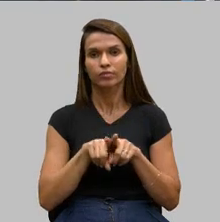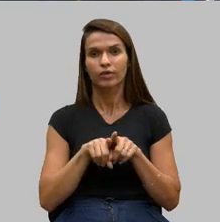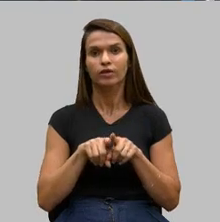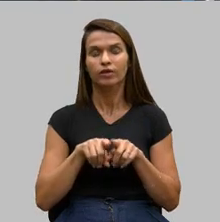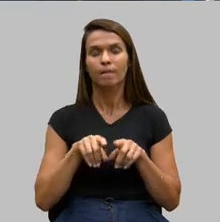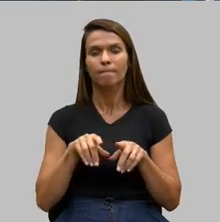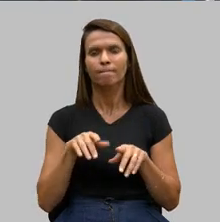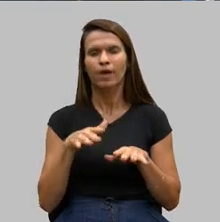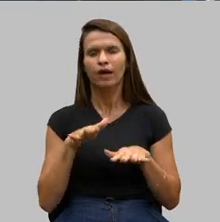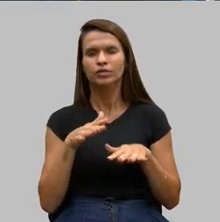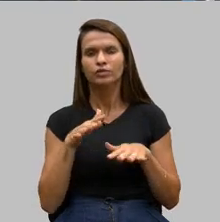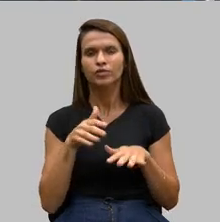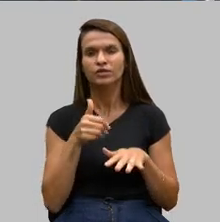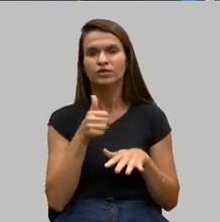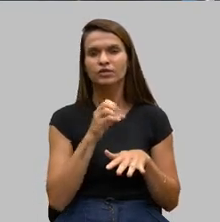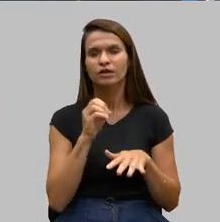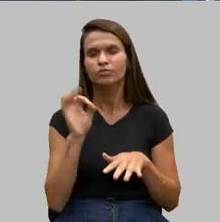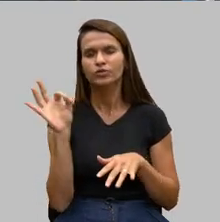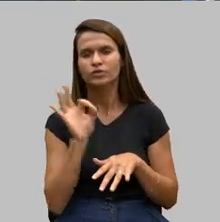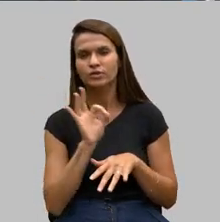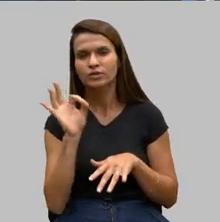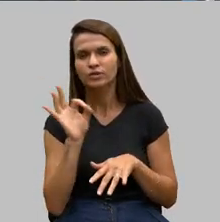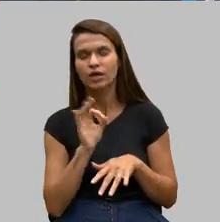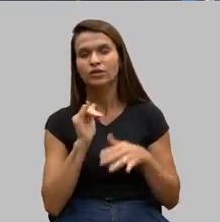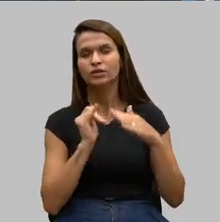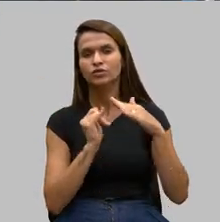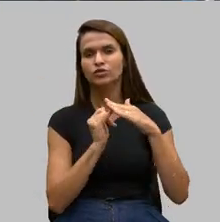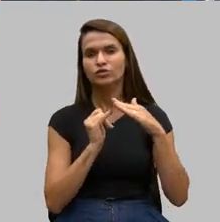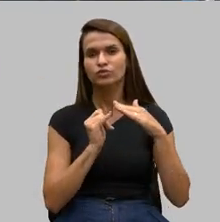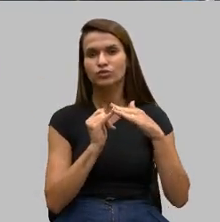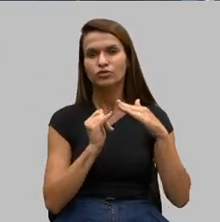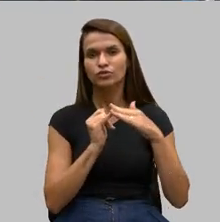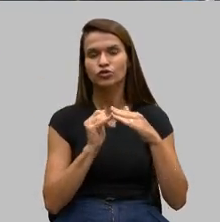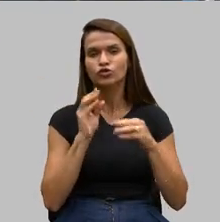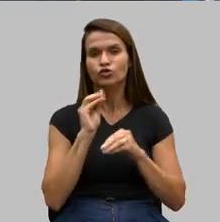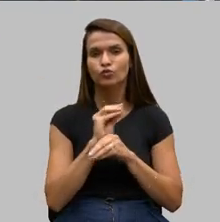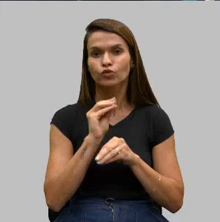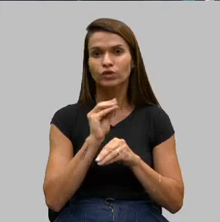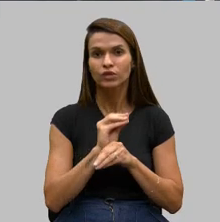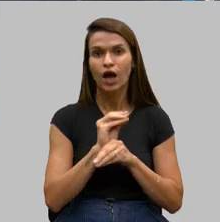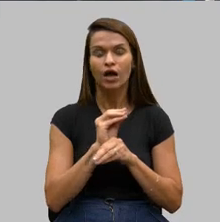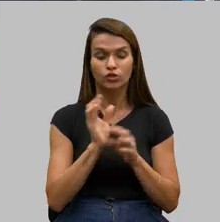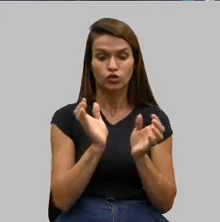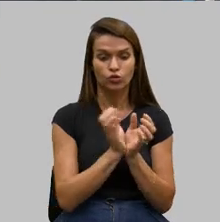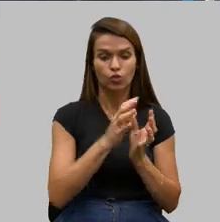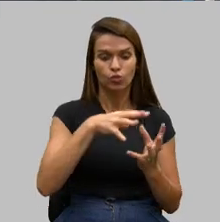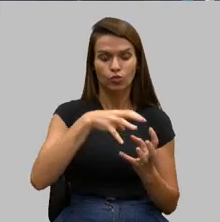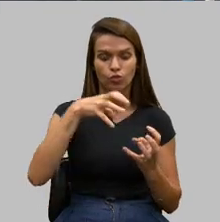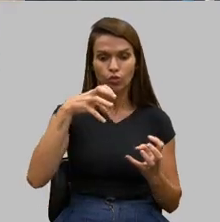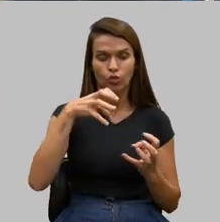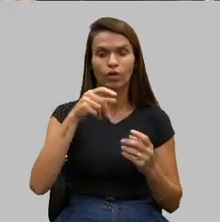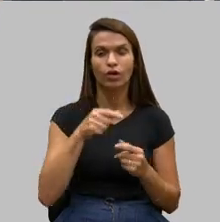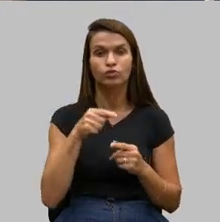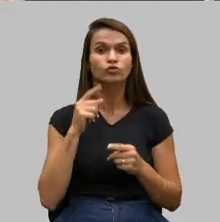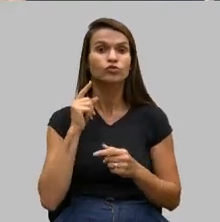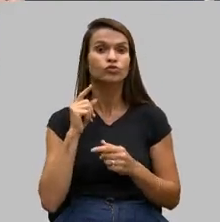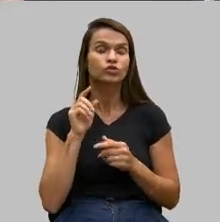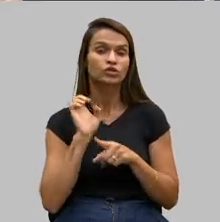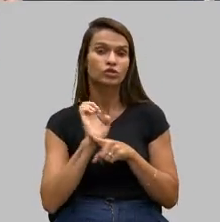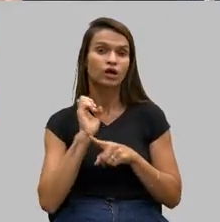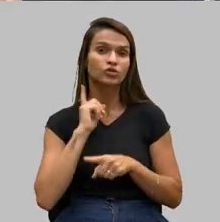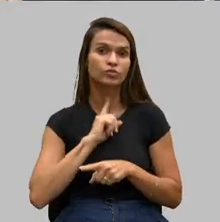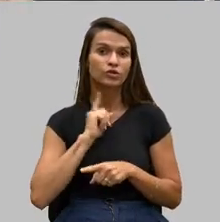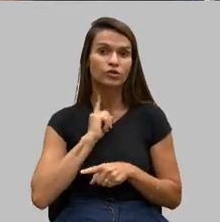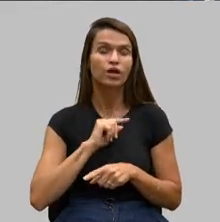quase que 100% das instituições de cuidada o idoso do Estado de Minas Gerais são instituições